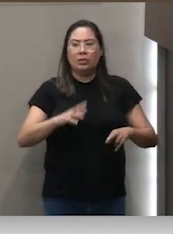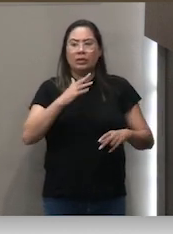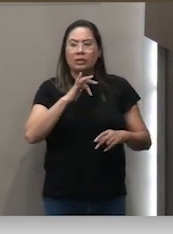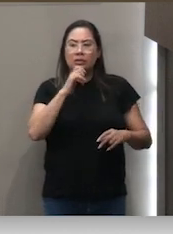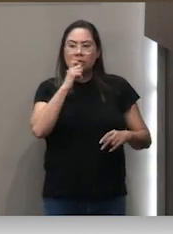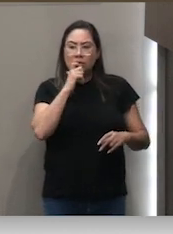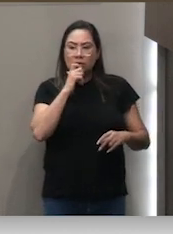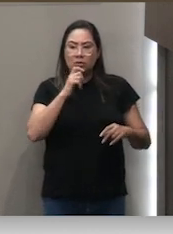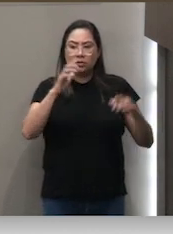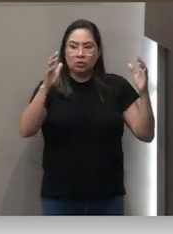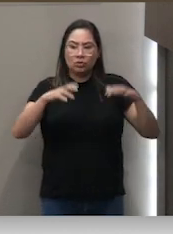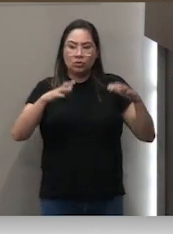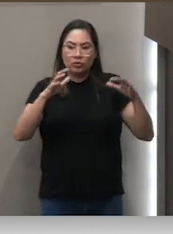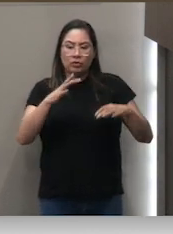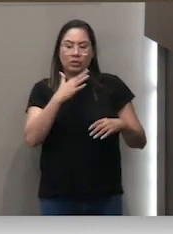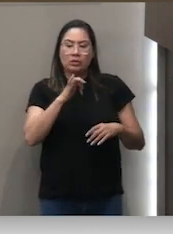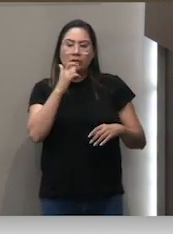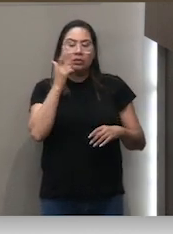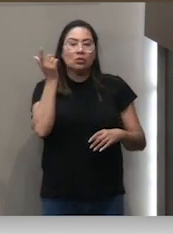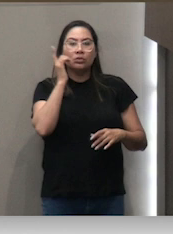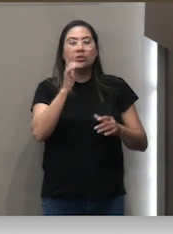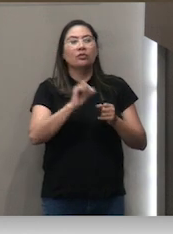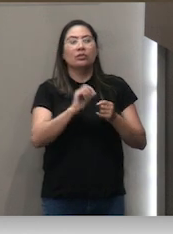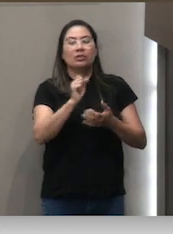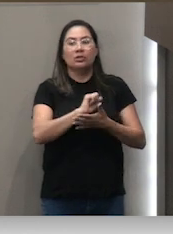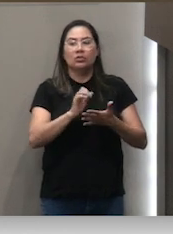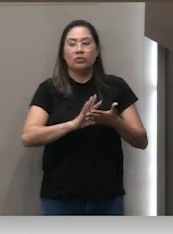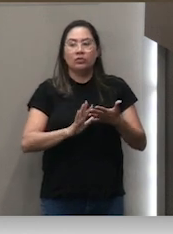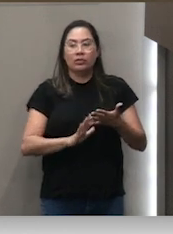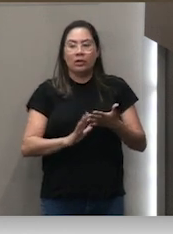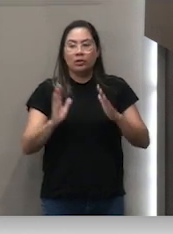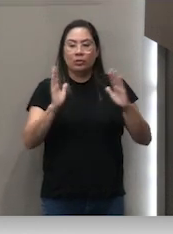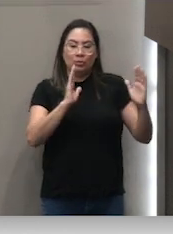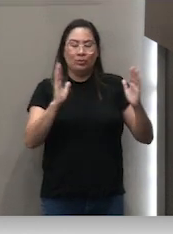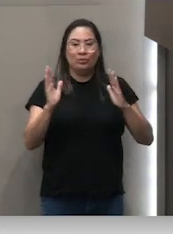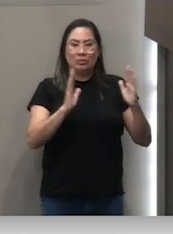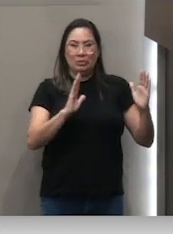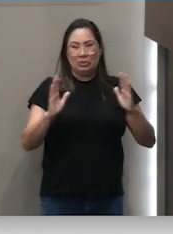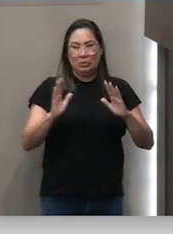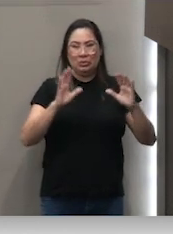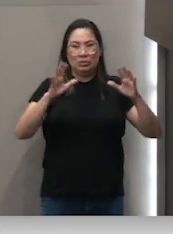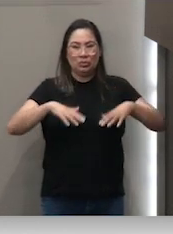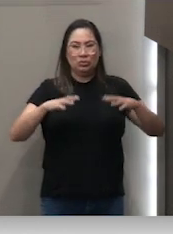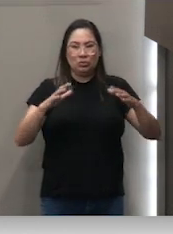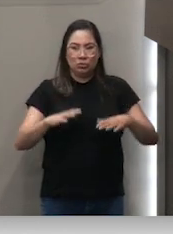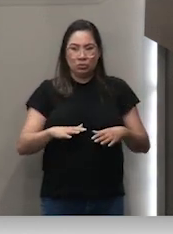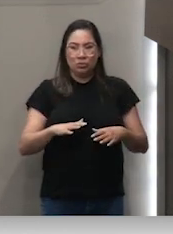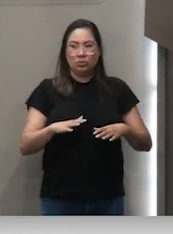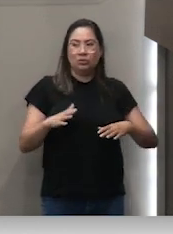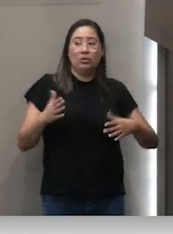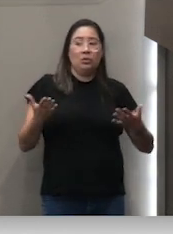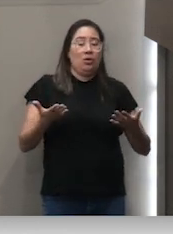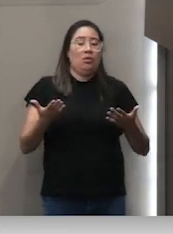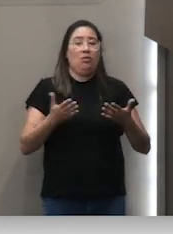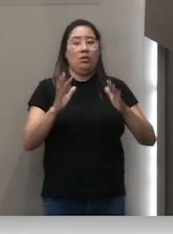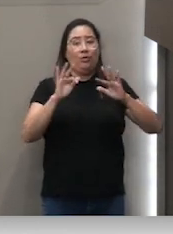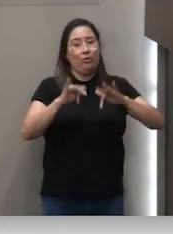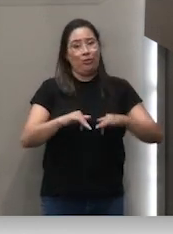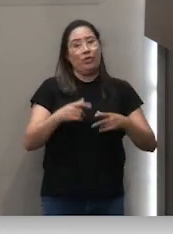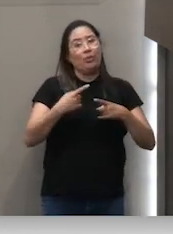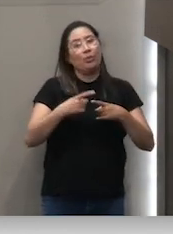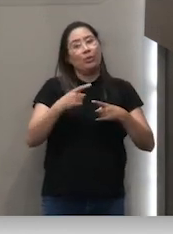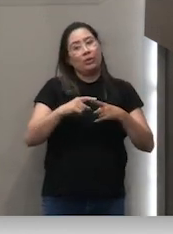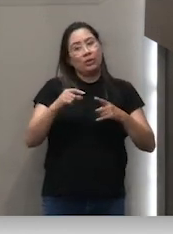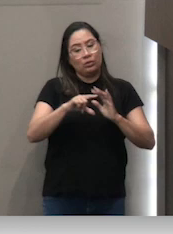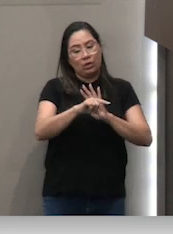corria água e acabava as crianças não conseguindo fazer atividade durante aquele turno, durante a chuva, então não vai acontecer mais, por conta de uma emenda